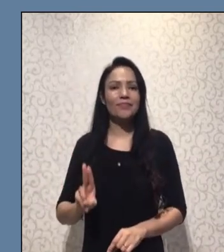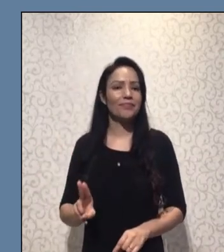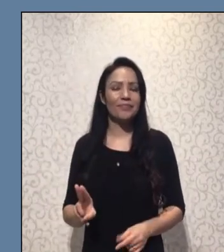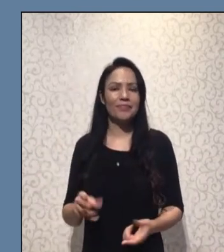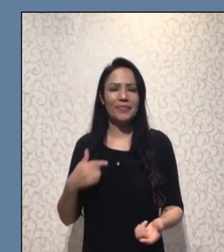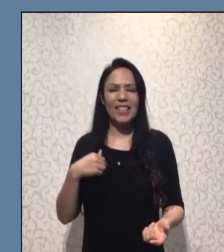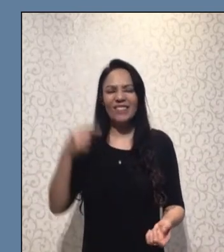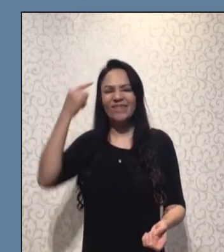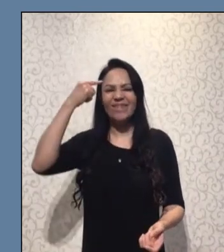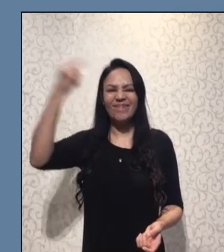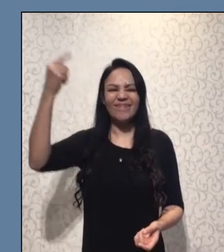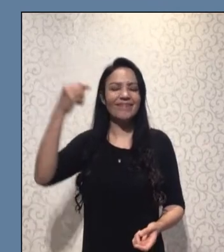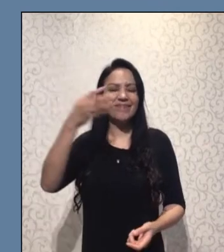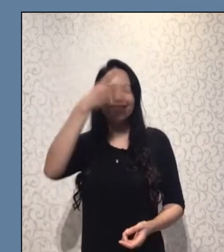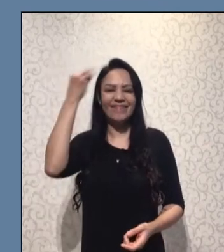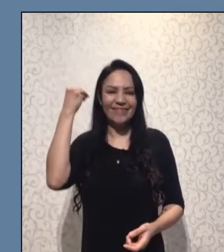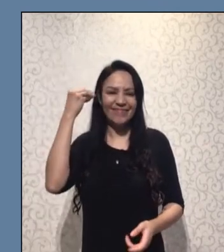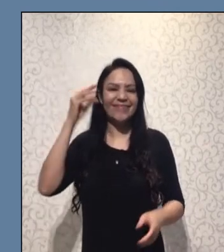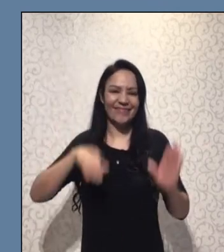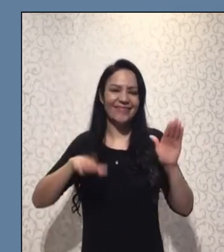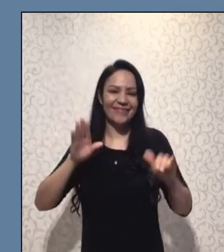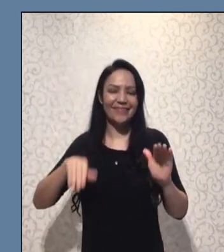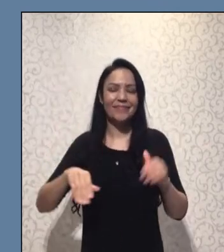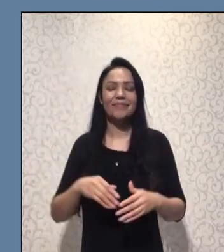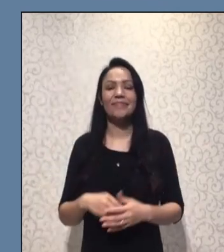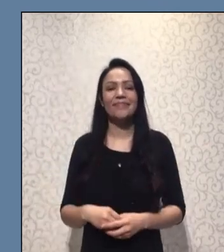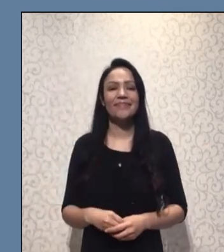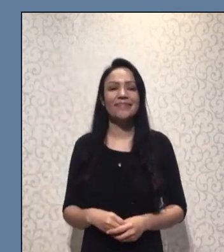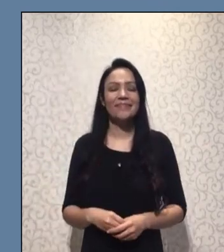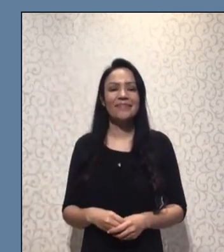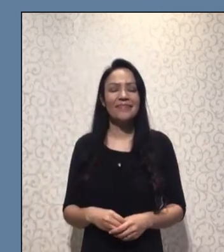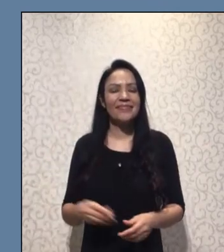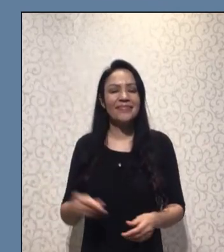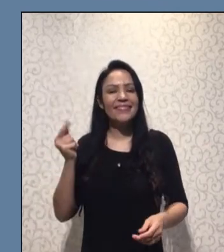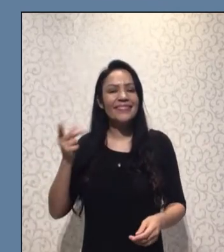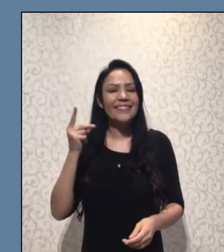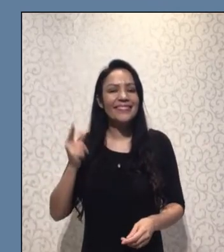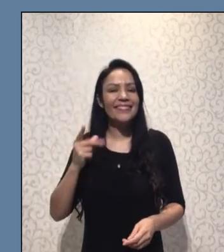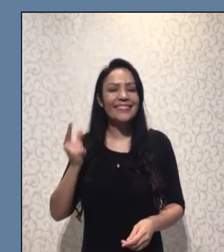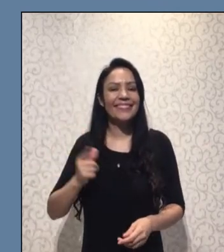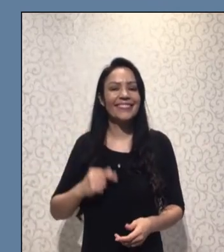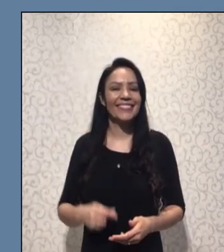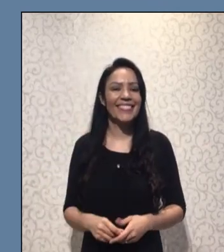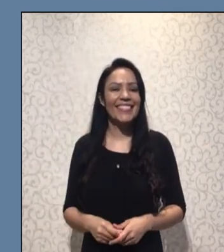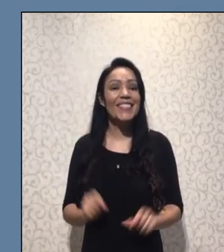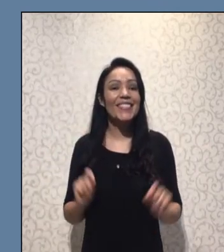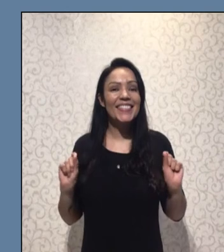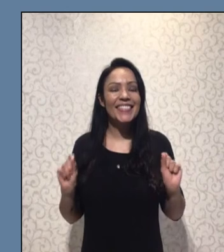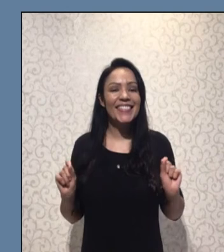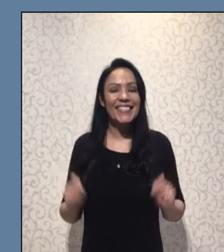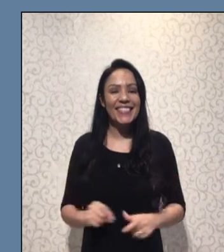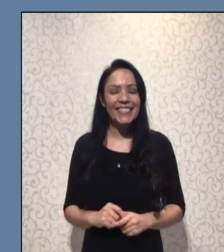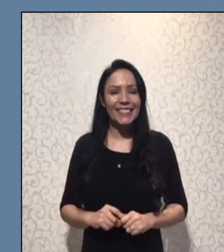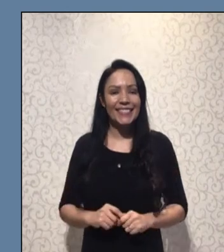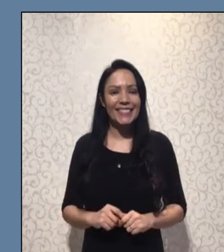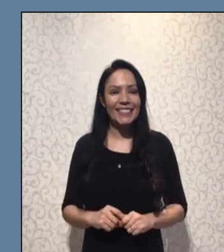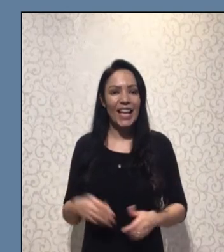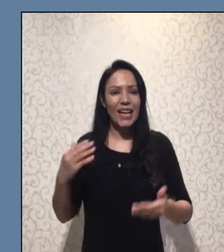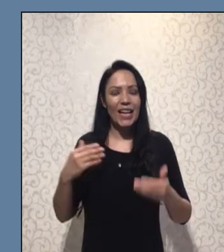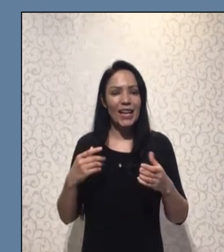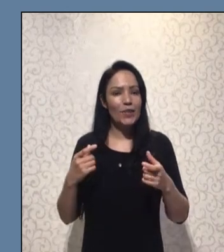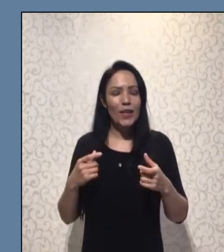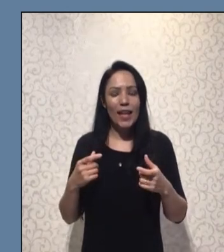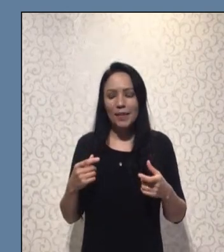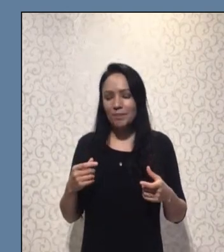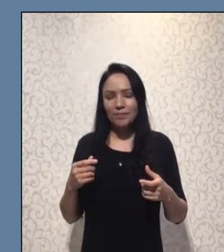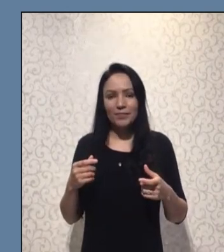aqueles... Quadros. bastidores? Bastidores? Não.